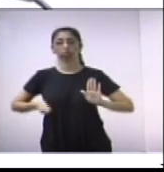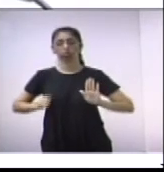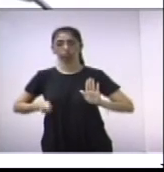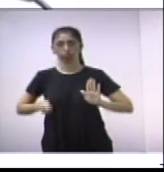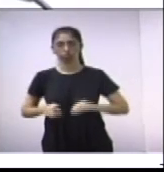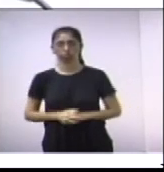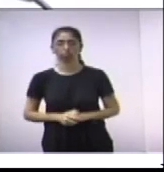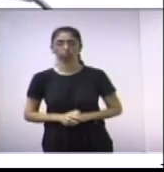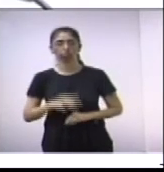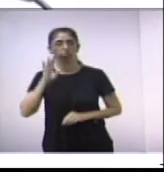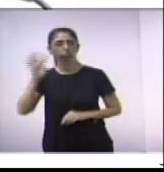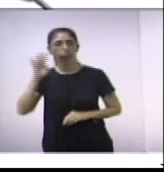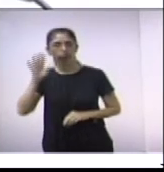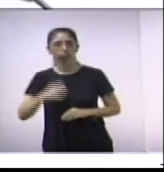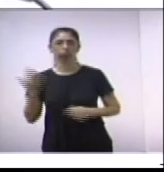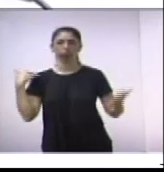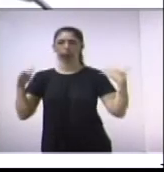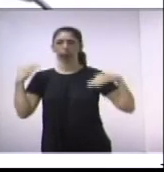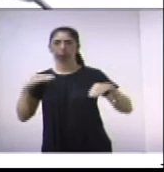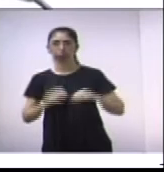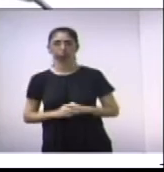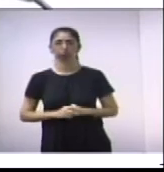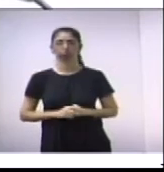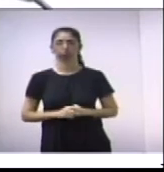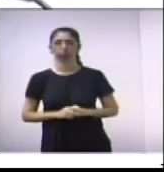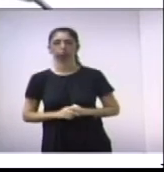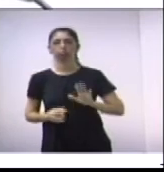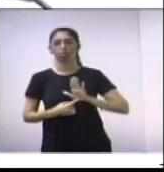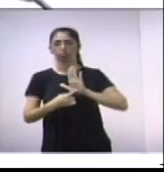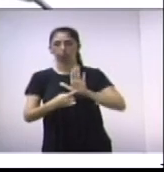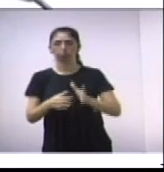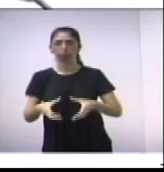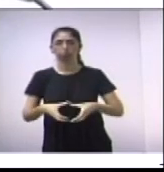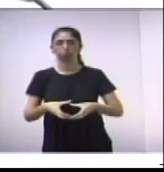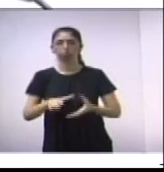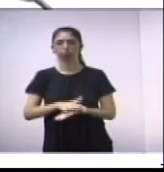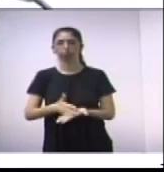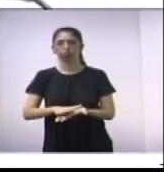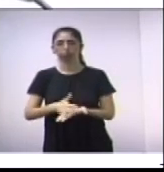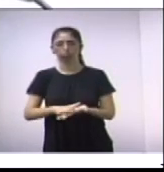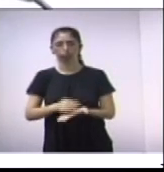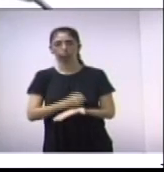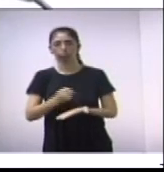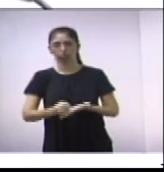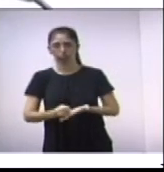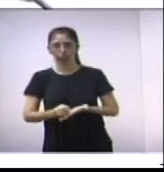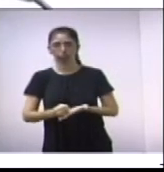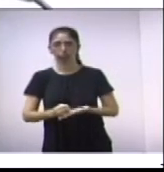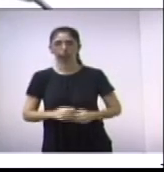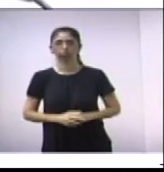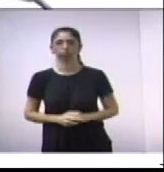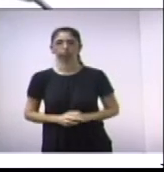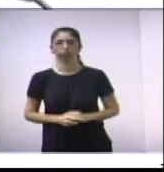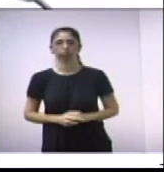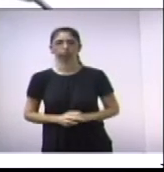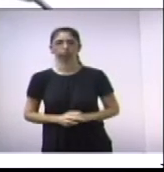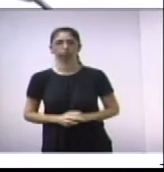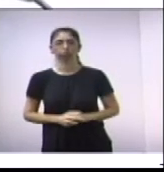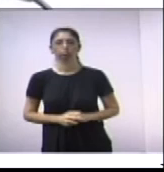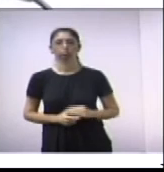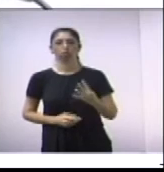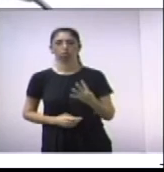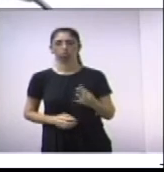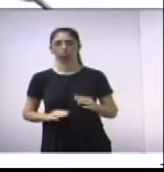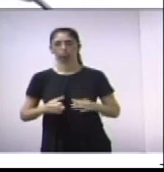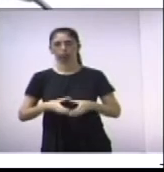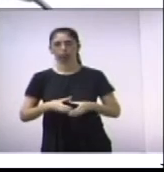tal entretenimento se desse por meio de apresentações de escolas de samba, cuja contratação, no caso das polinenses,